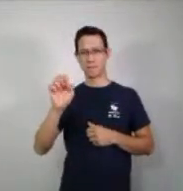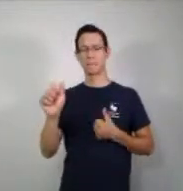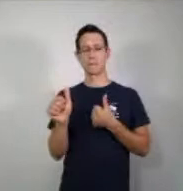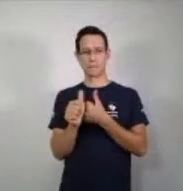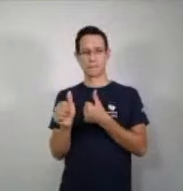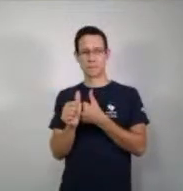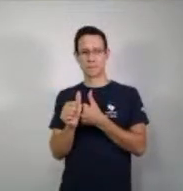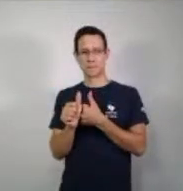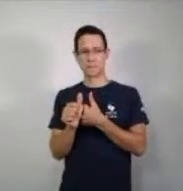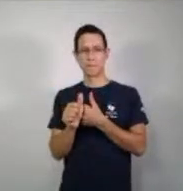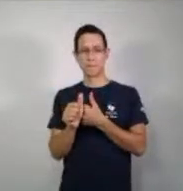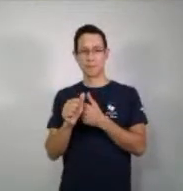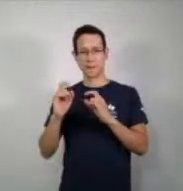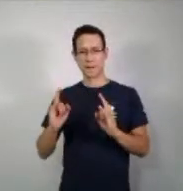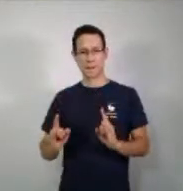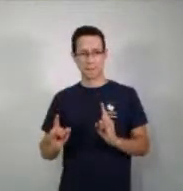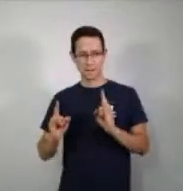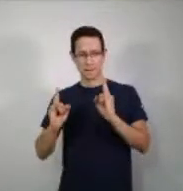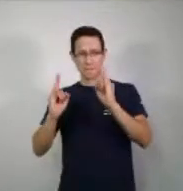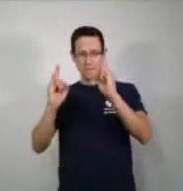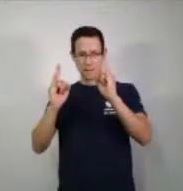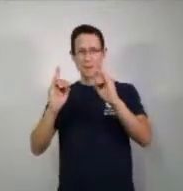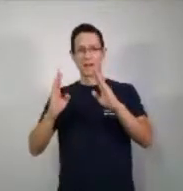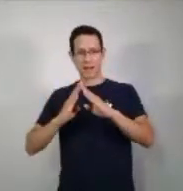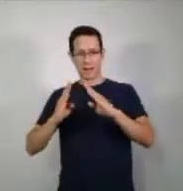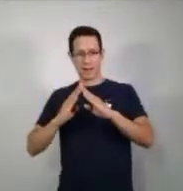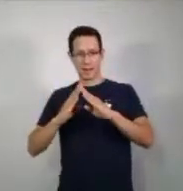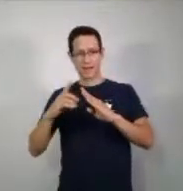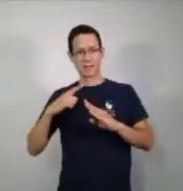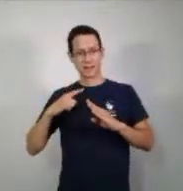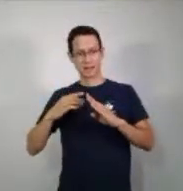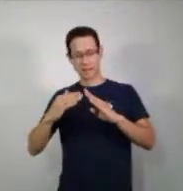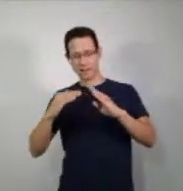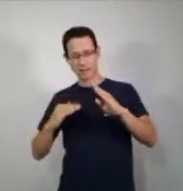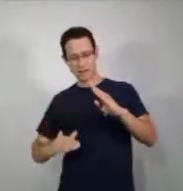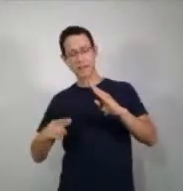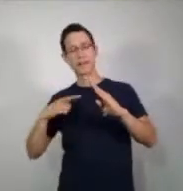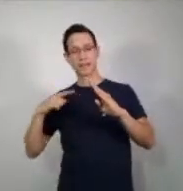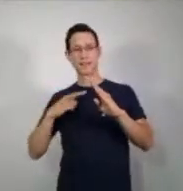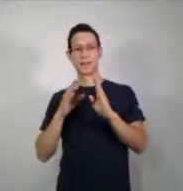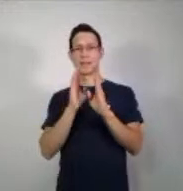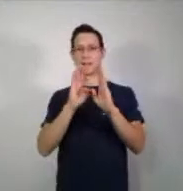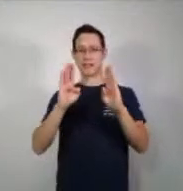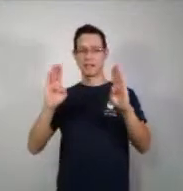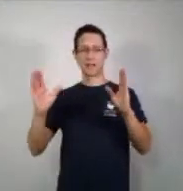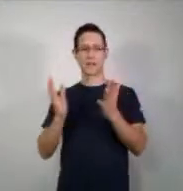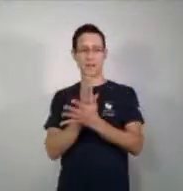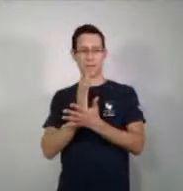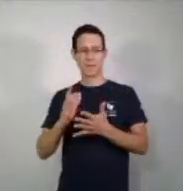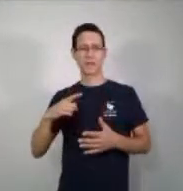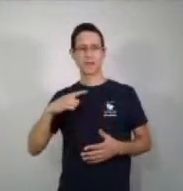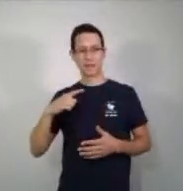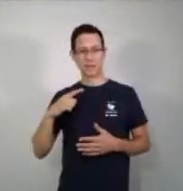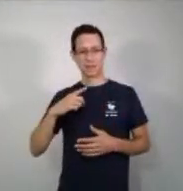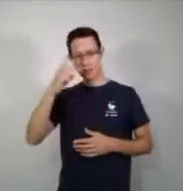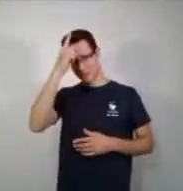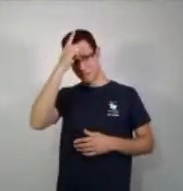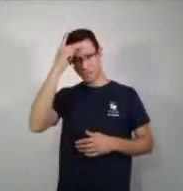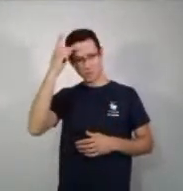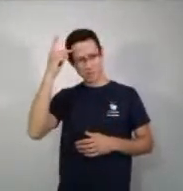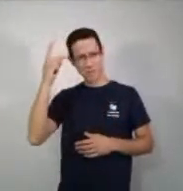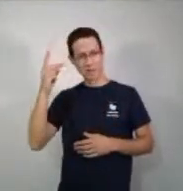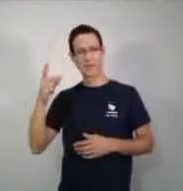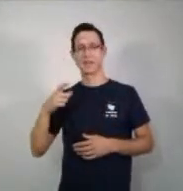no mesmo prédio onde eles moravam, no térreo, tinha essa livraria que era um ponto de encontro também de pessoas da Universidade de Direito e